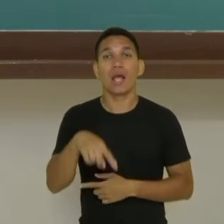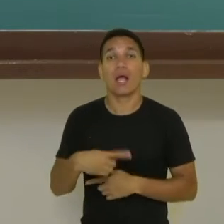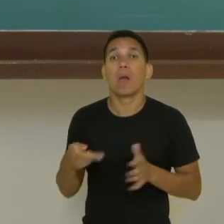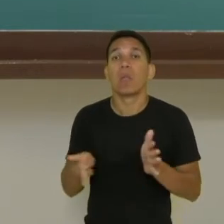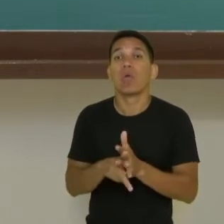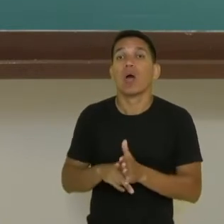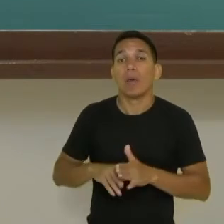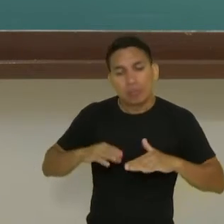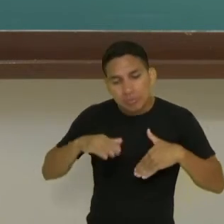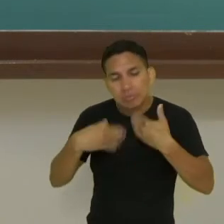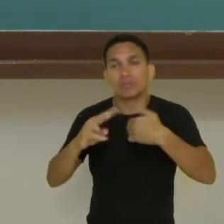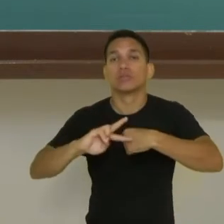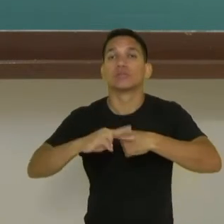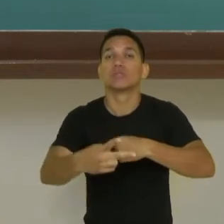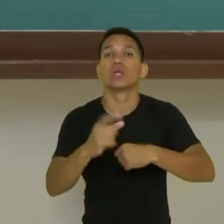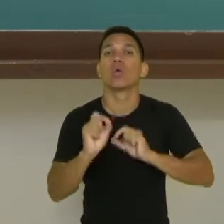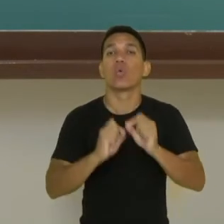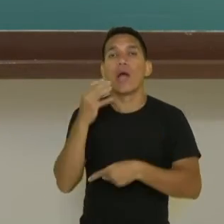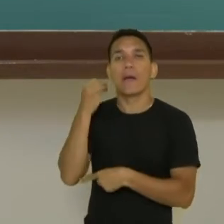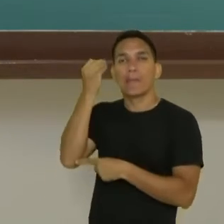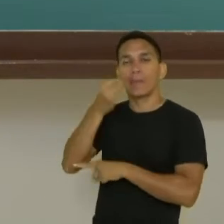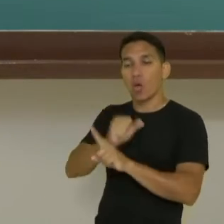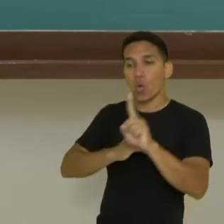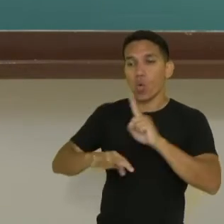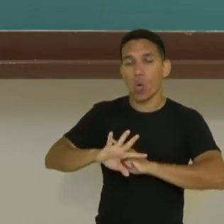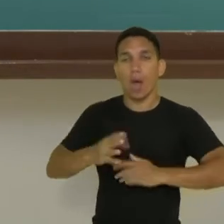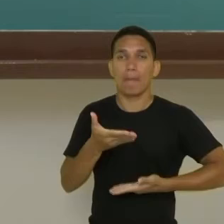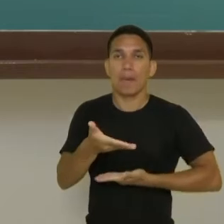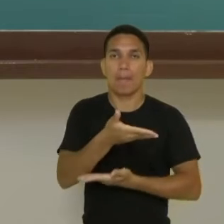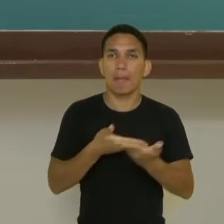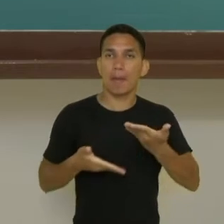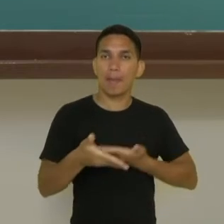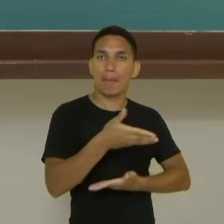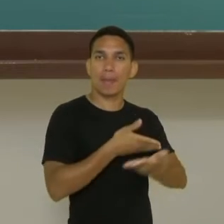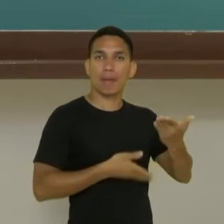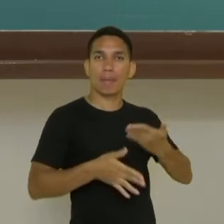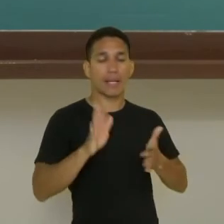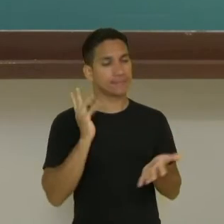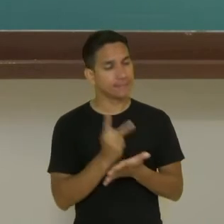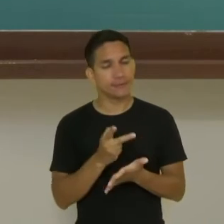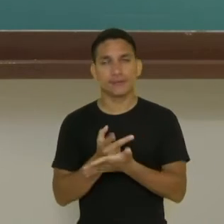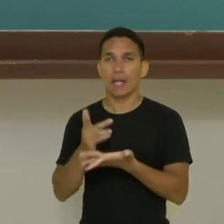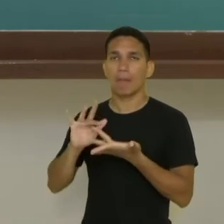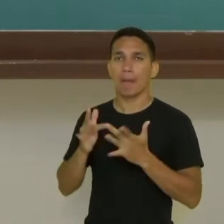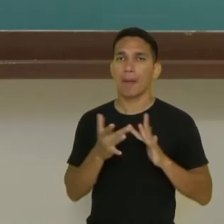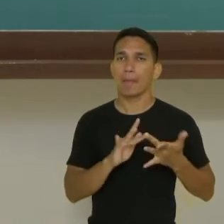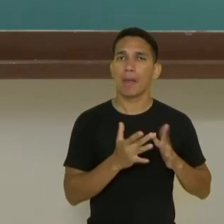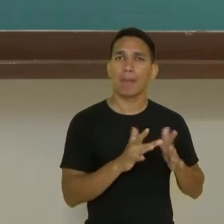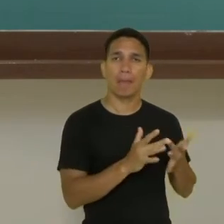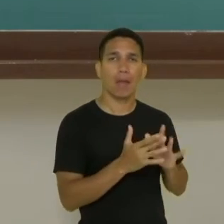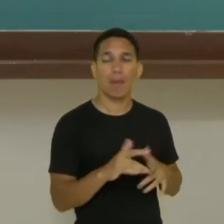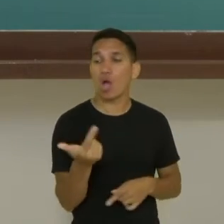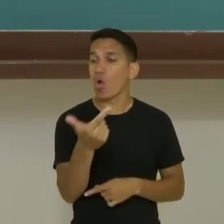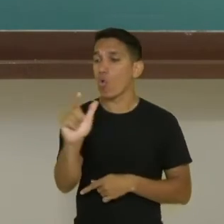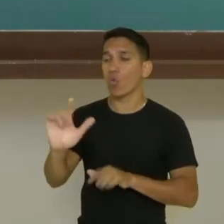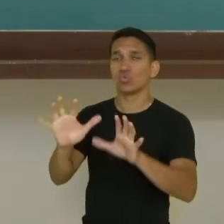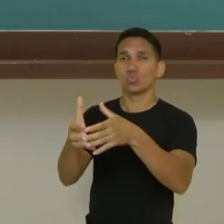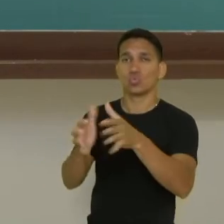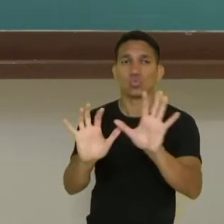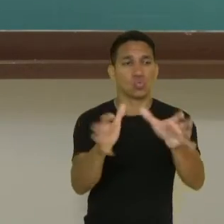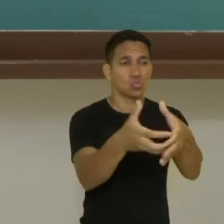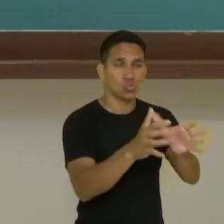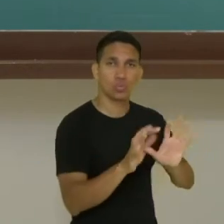de determinado agrupamento humano, em sua interação constante com os outros grupos. É